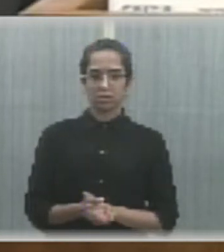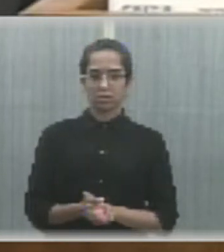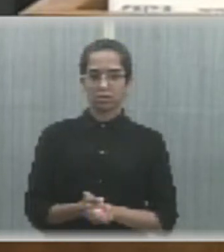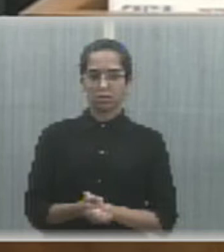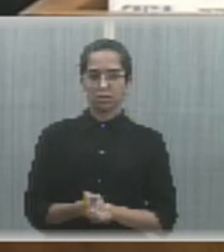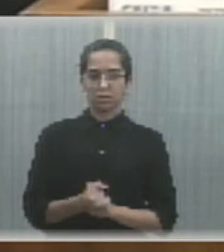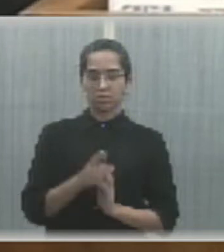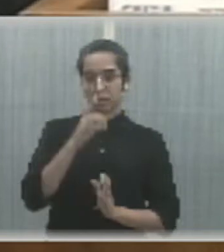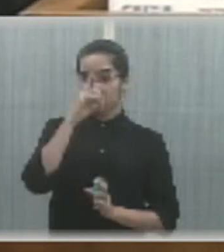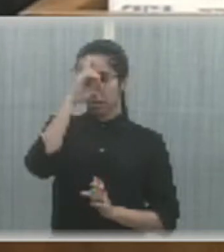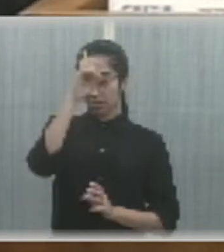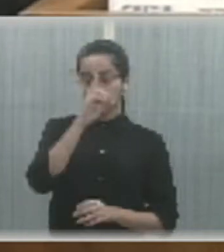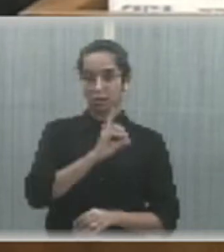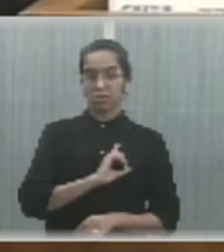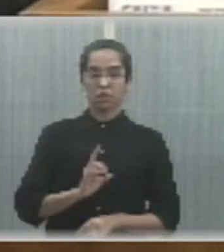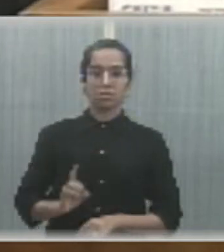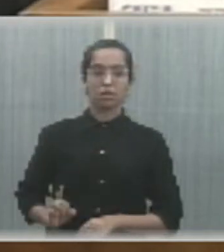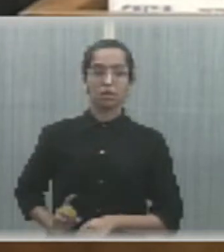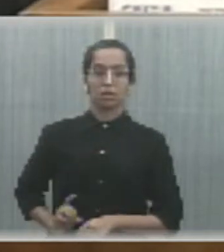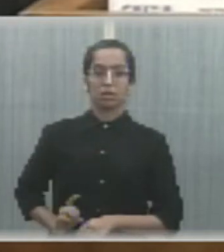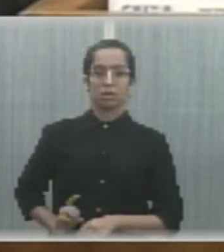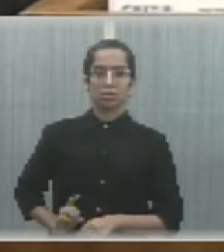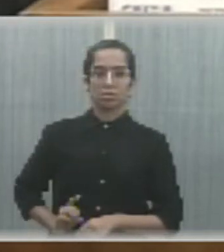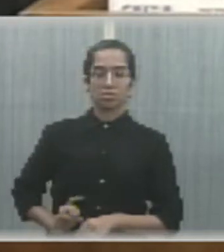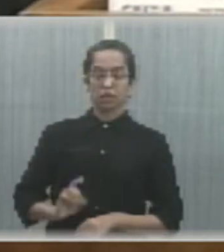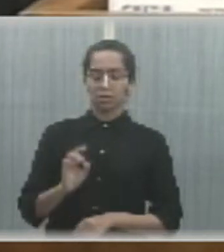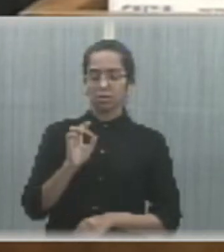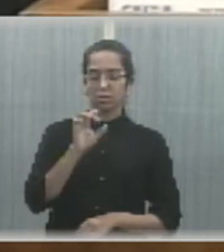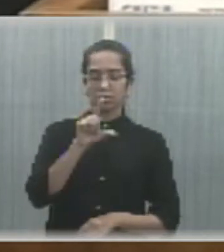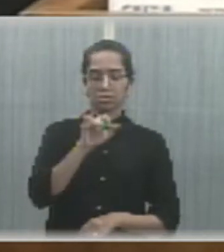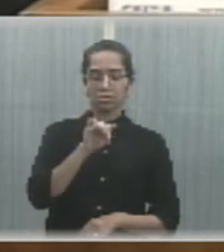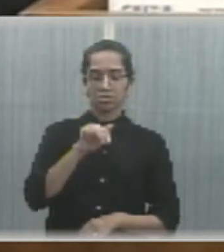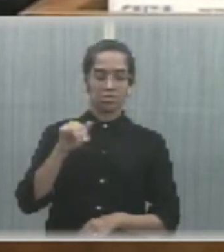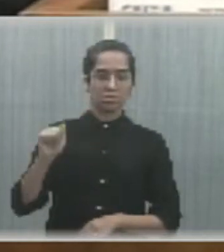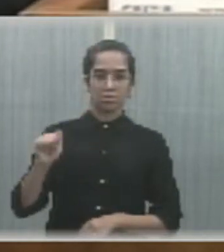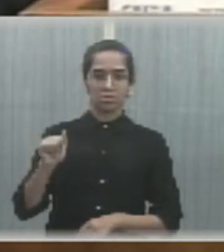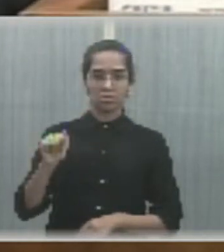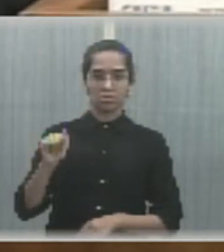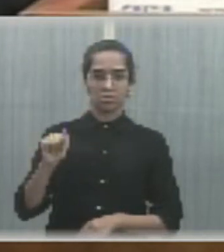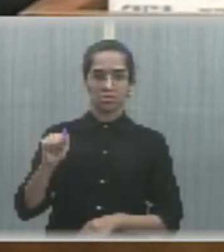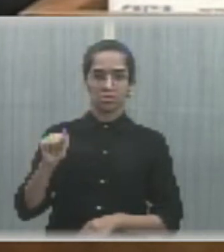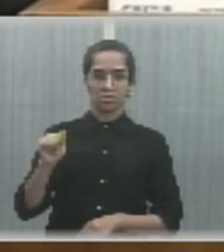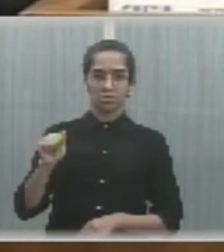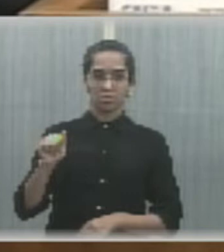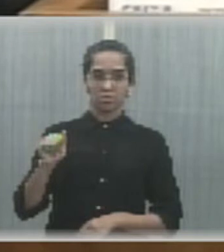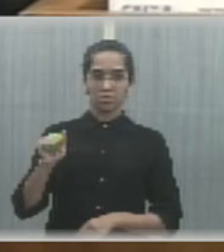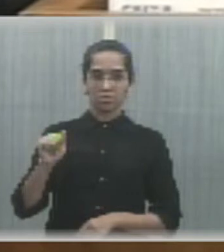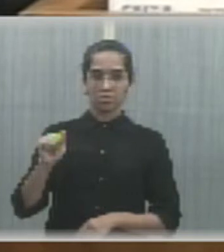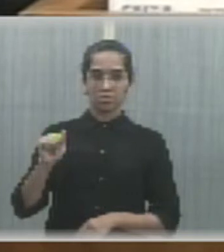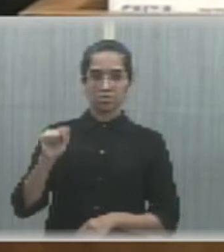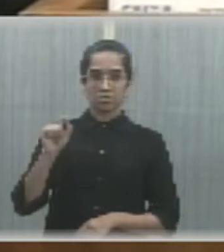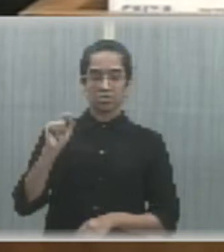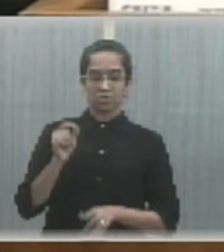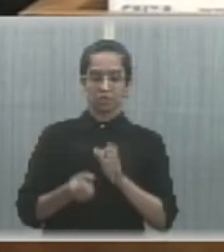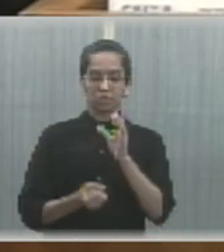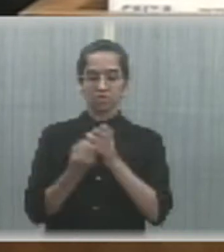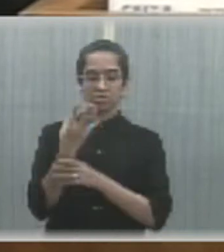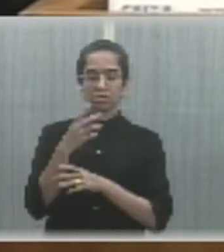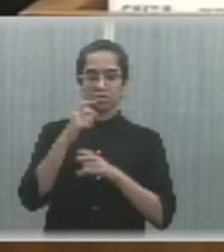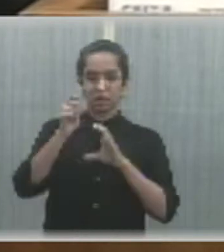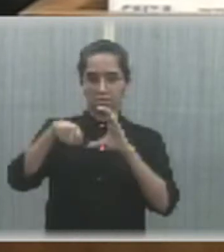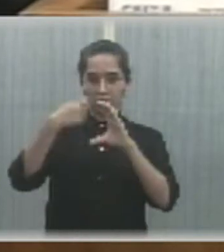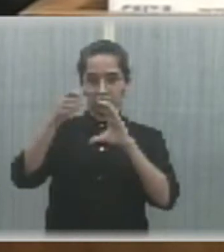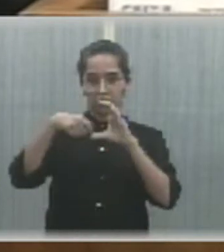de autoria do deputado Francisco Lima, que dispõe sobre a instalação de câmara de vídeo